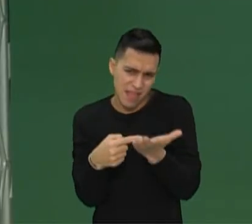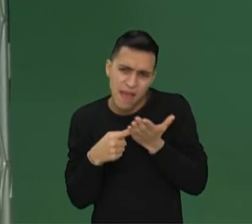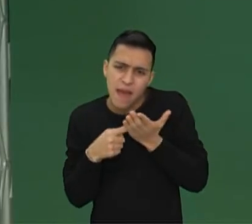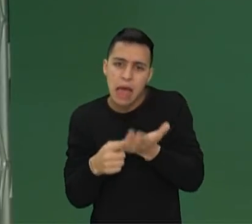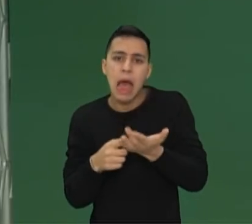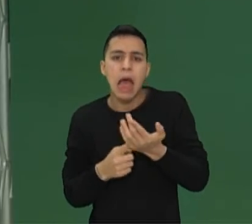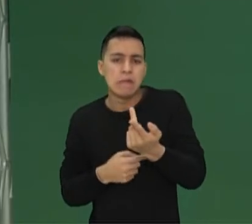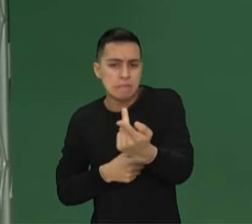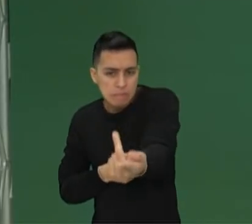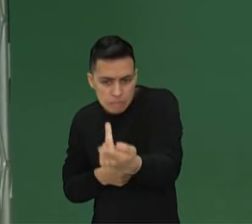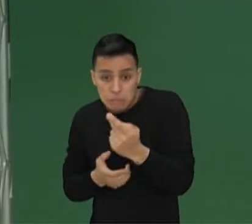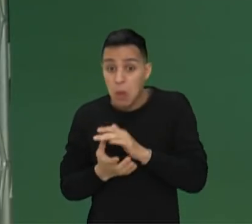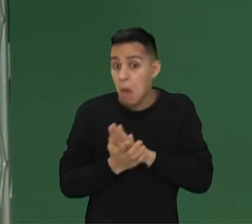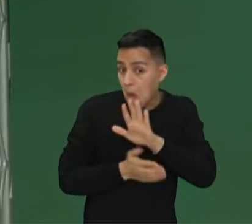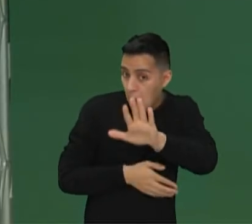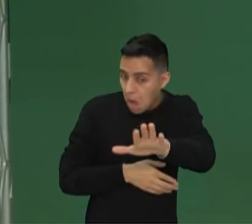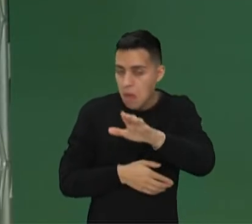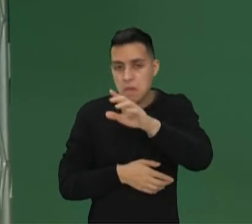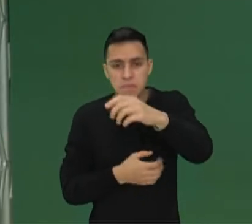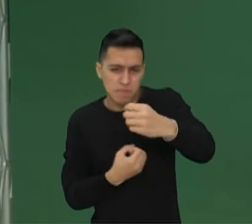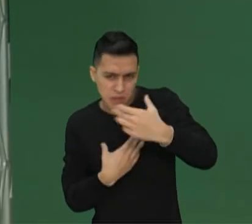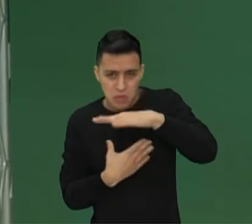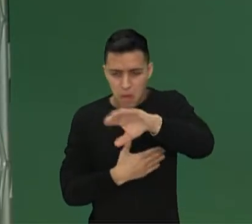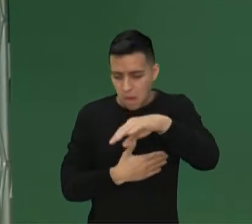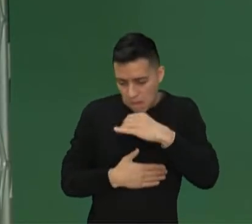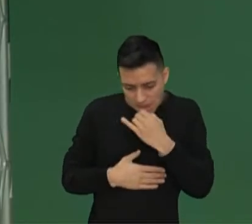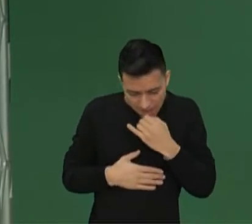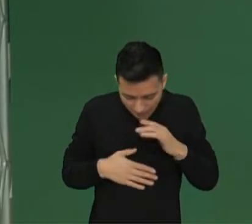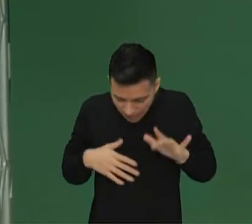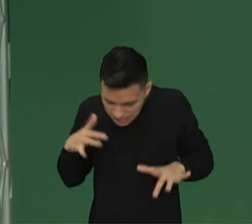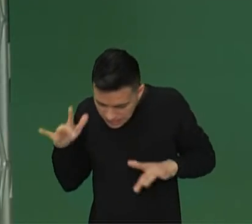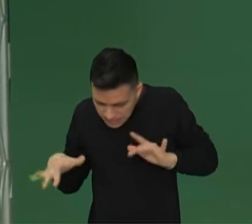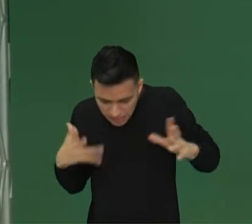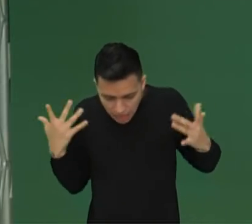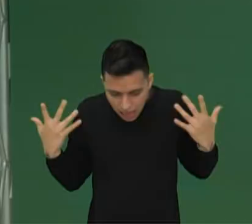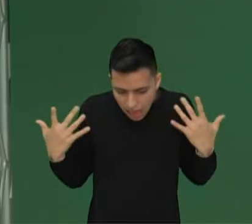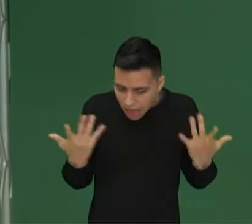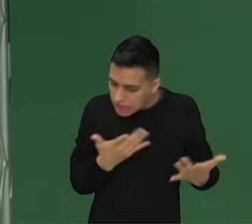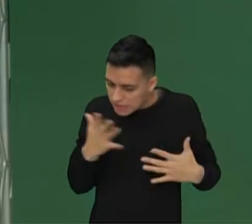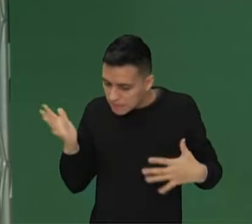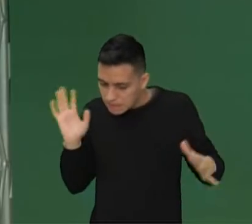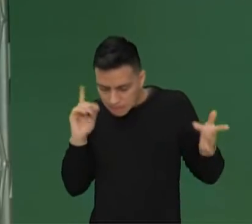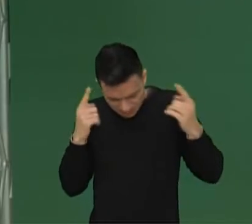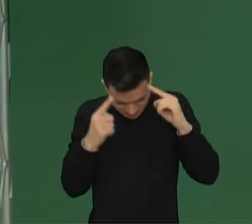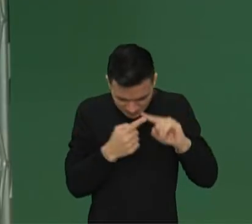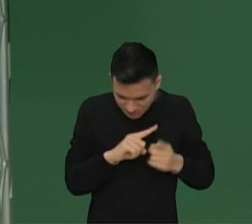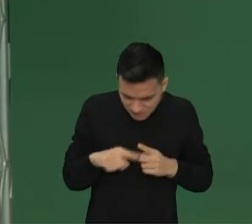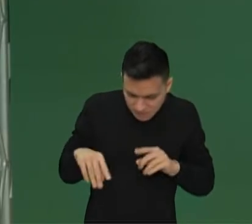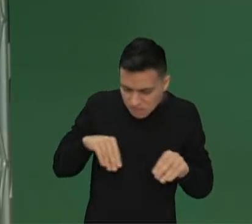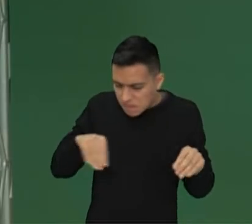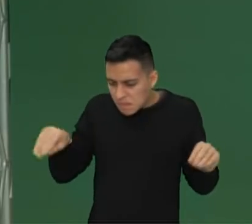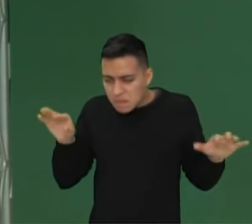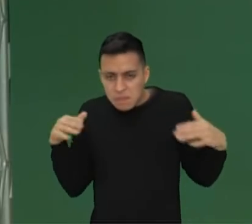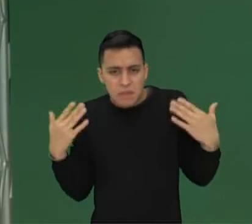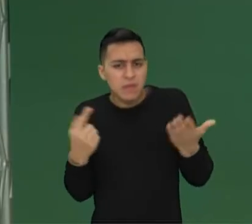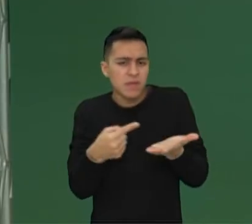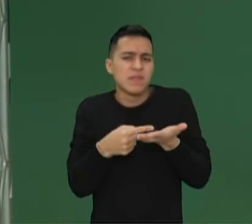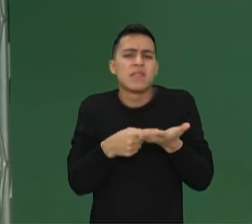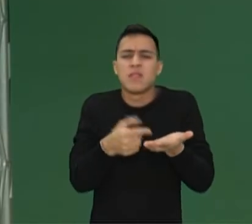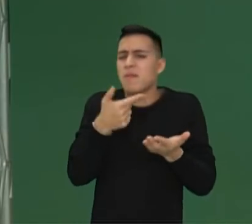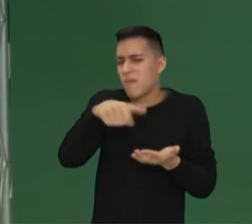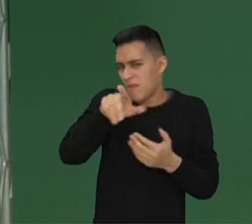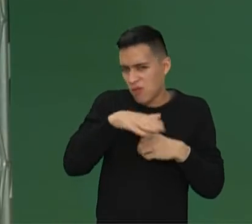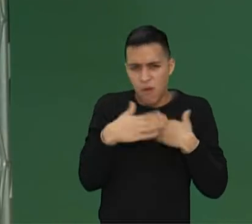e teu adversário, né, ou a pessoa que está te ensinando, de você poder tocar nas peças, né, entender o movimento das peças. É uma